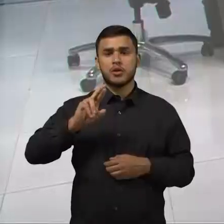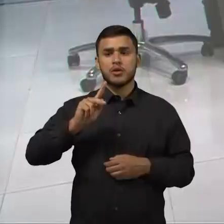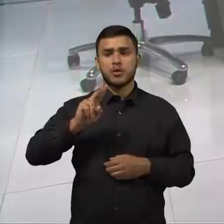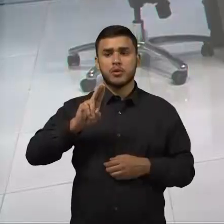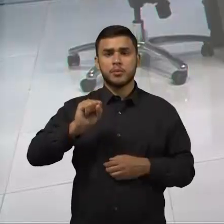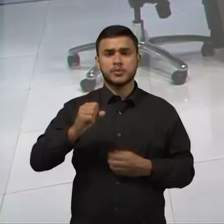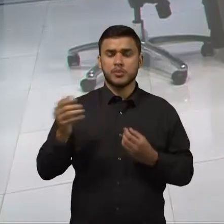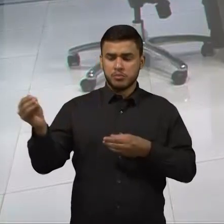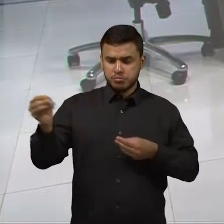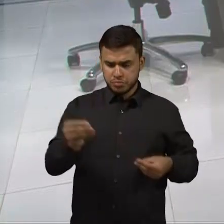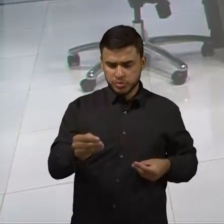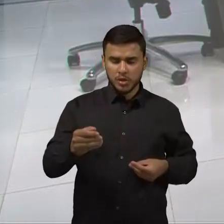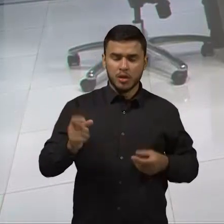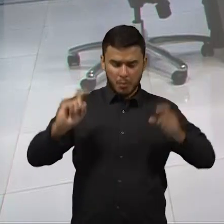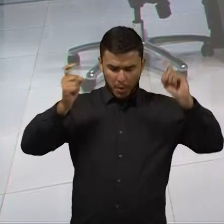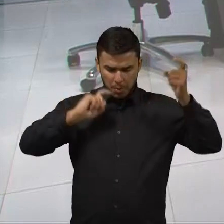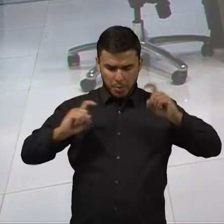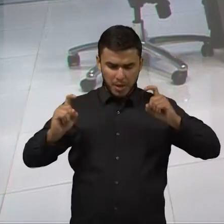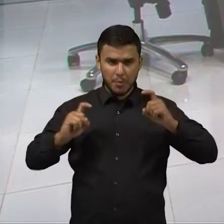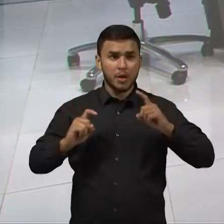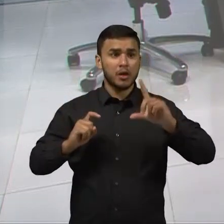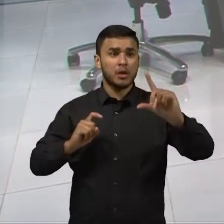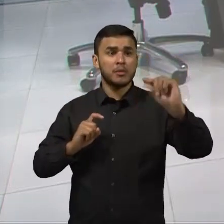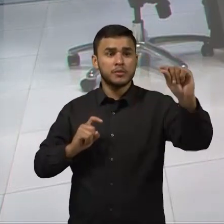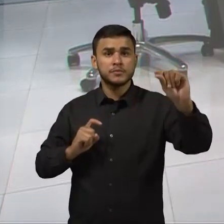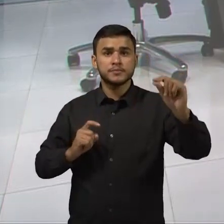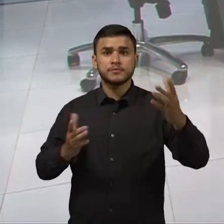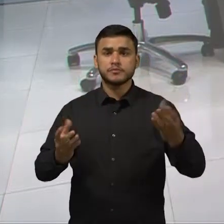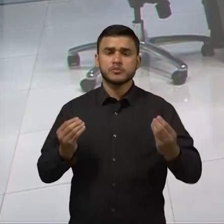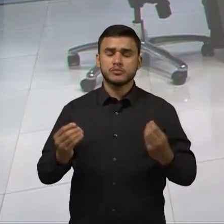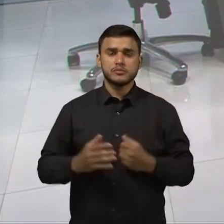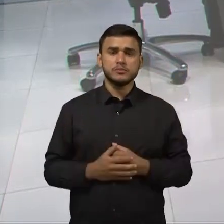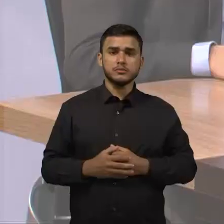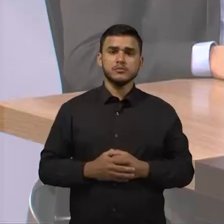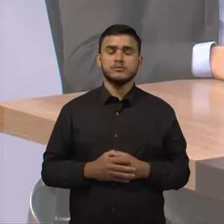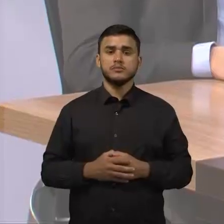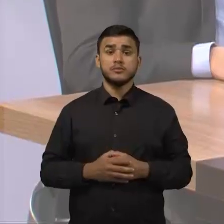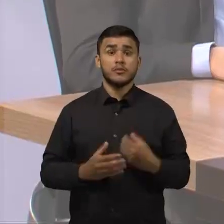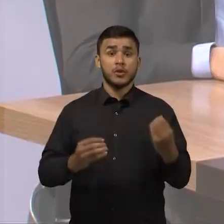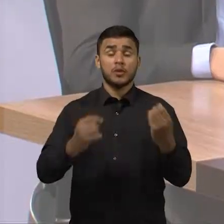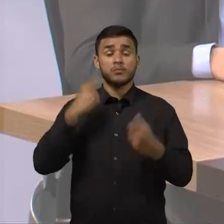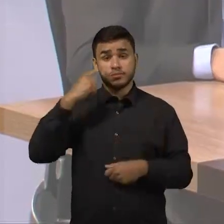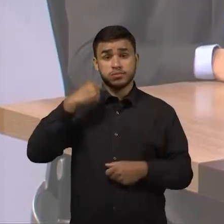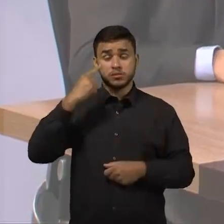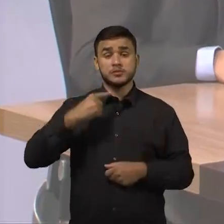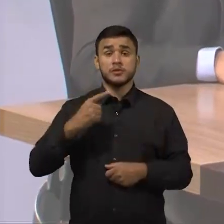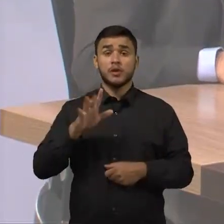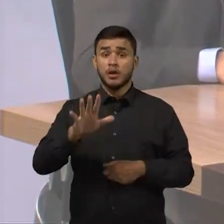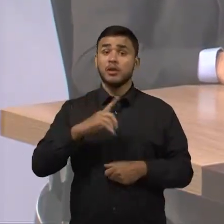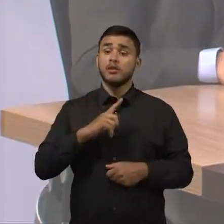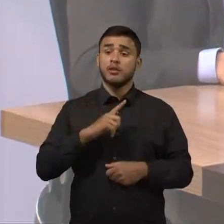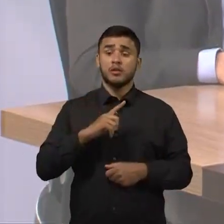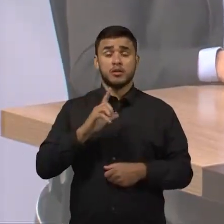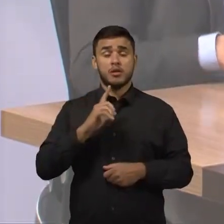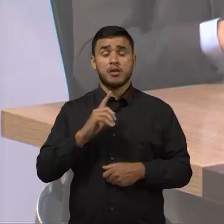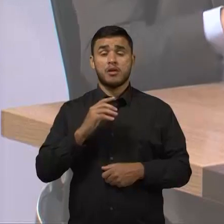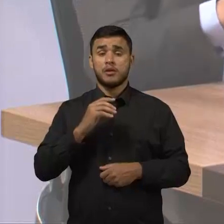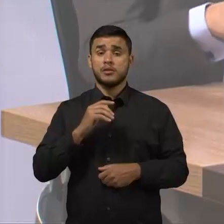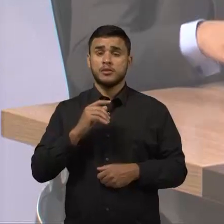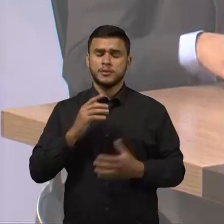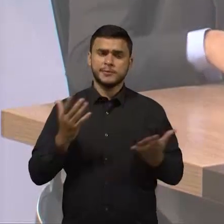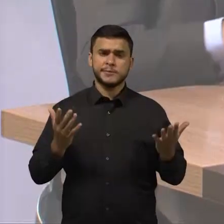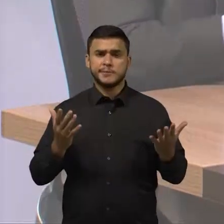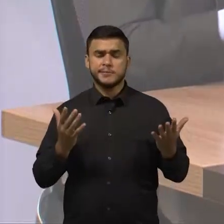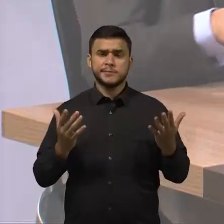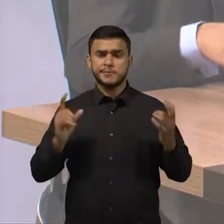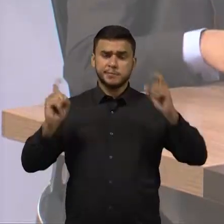o advogado do impetrante foi diligente, porque ele também não pode, a pretexto de uma